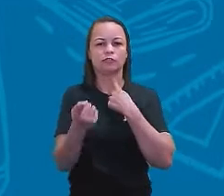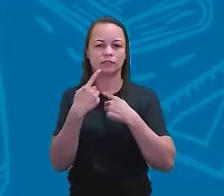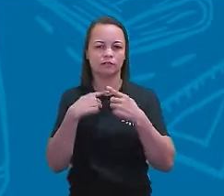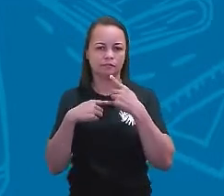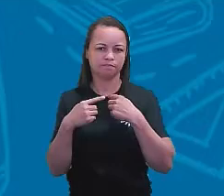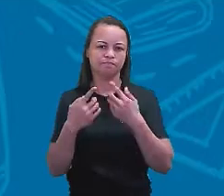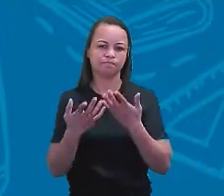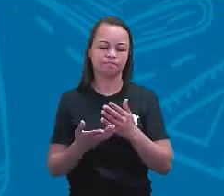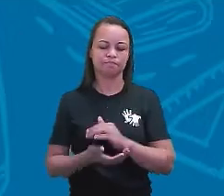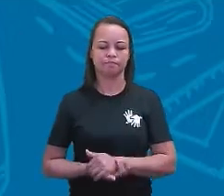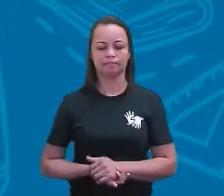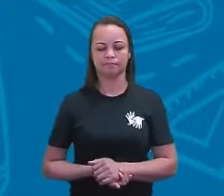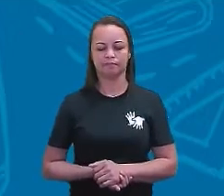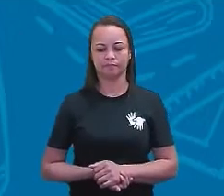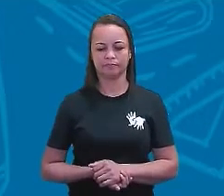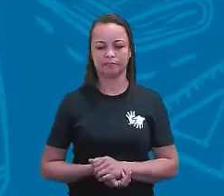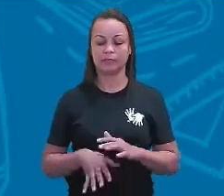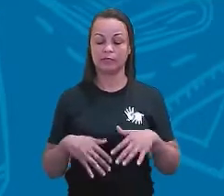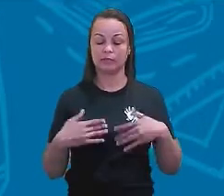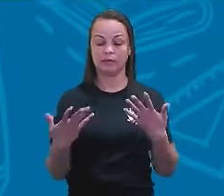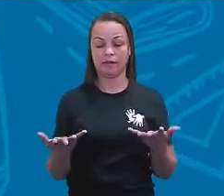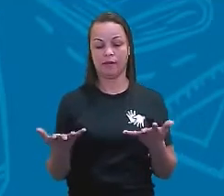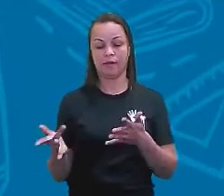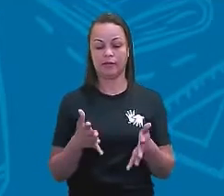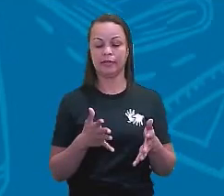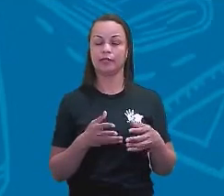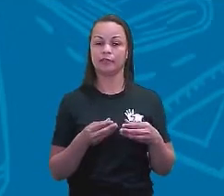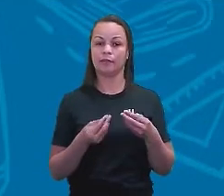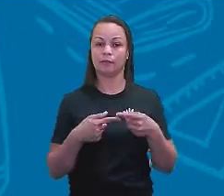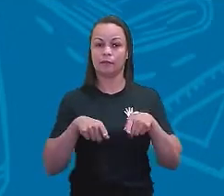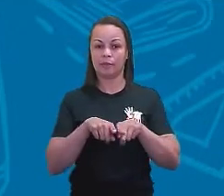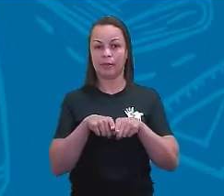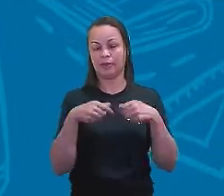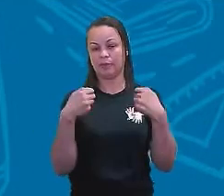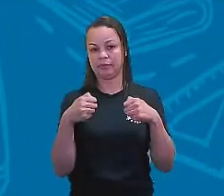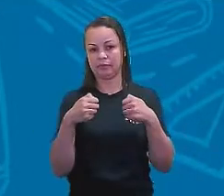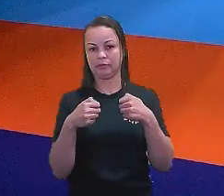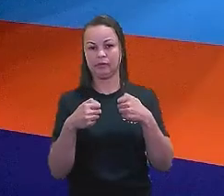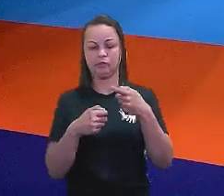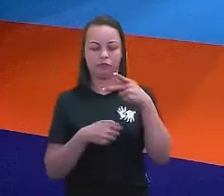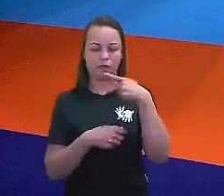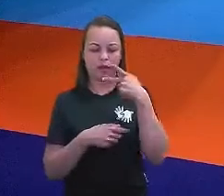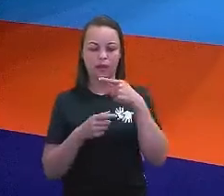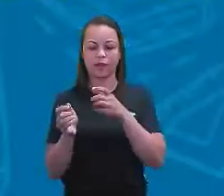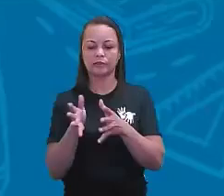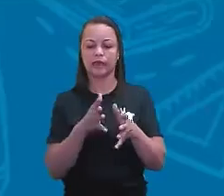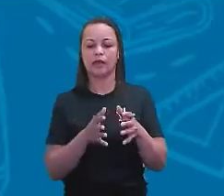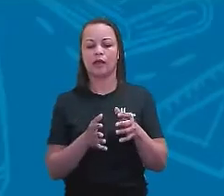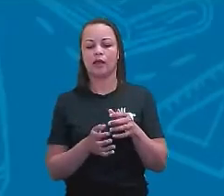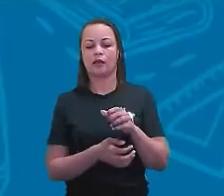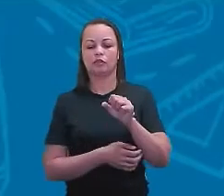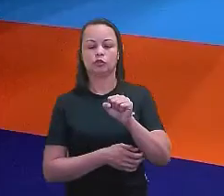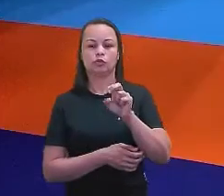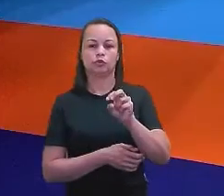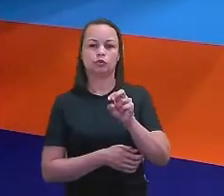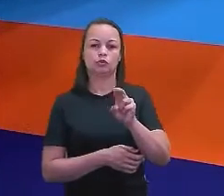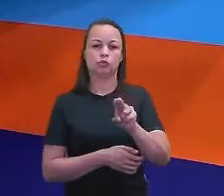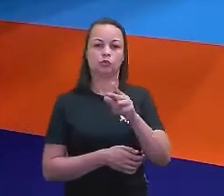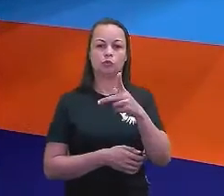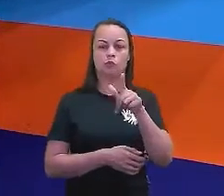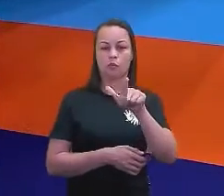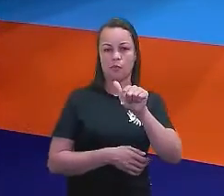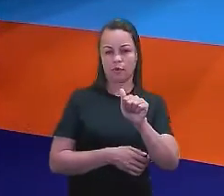E aí, a gente não podia deixar também de falar das suprarrenais, que são essas estruturas aqui em cima do rim,